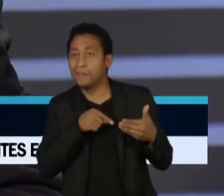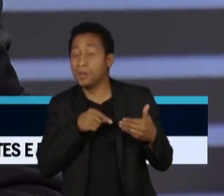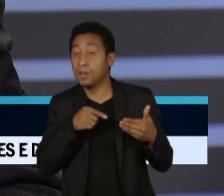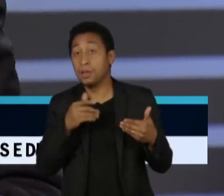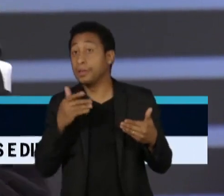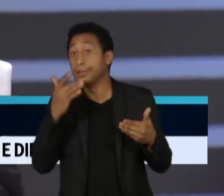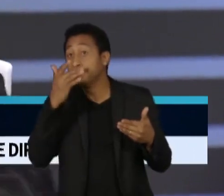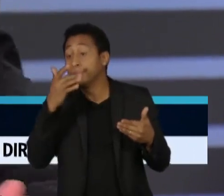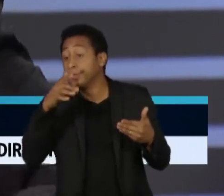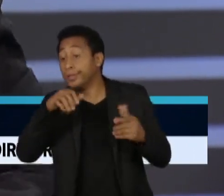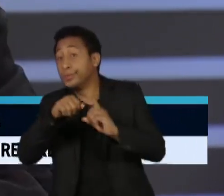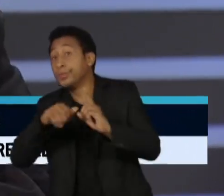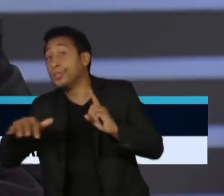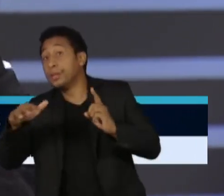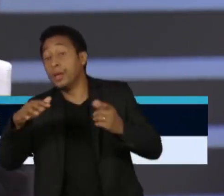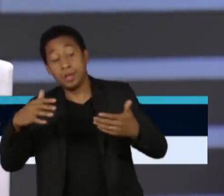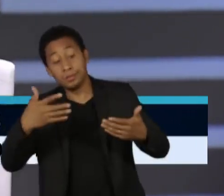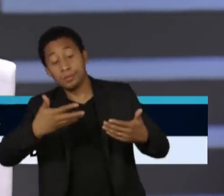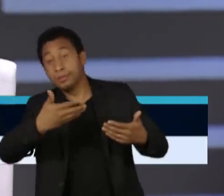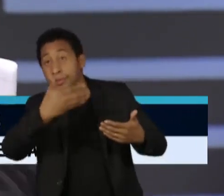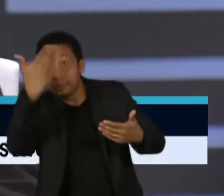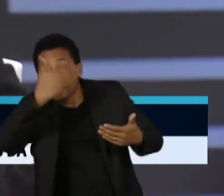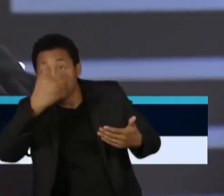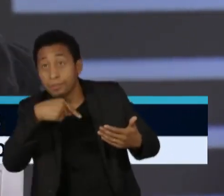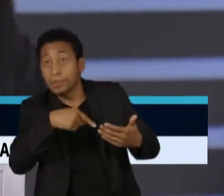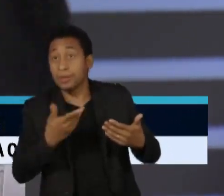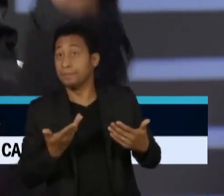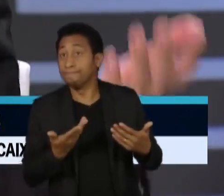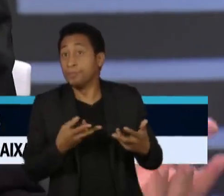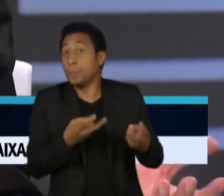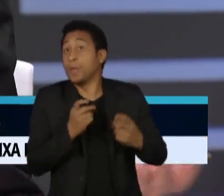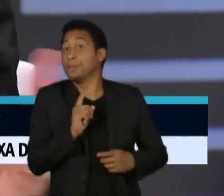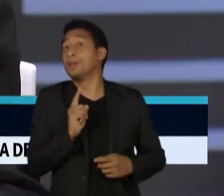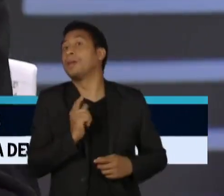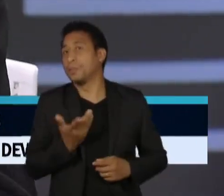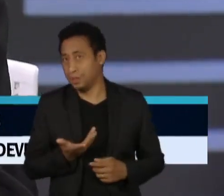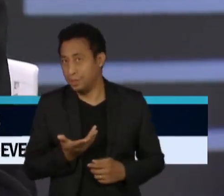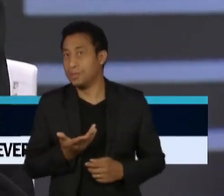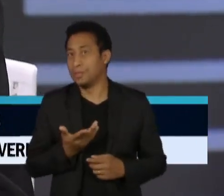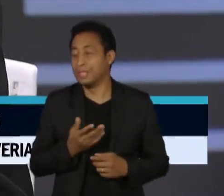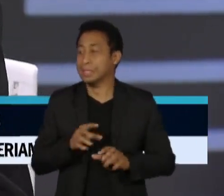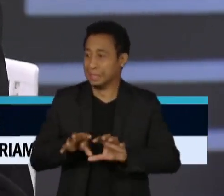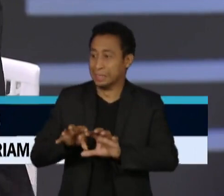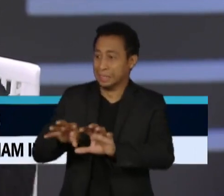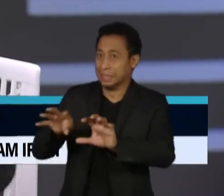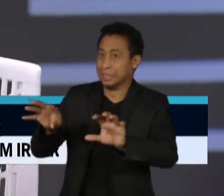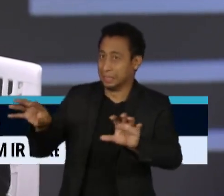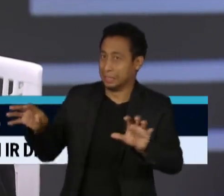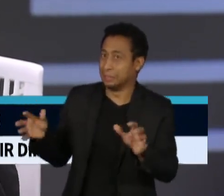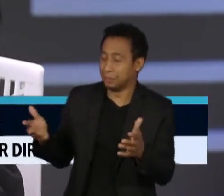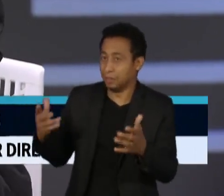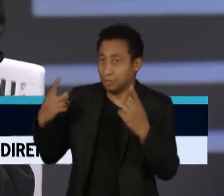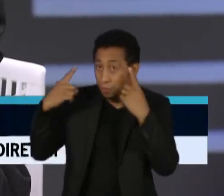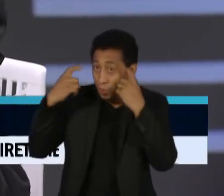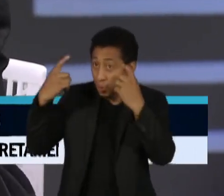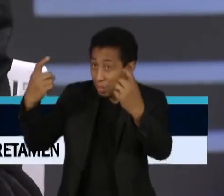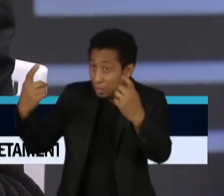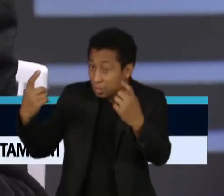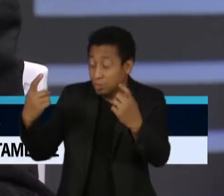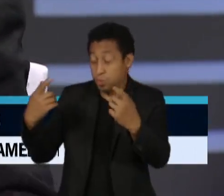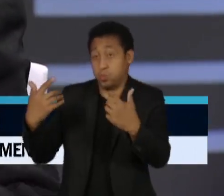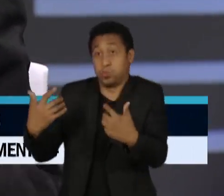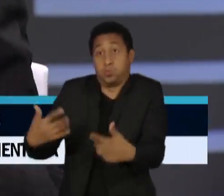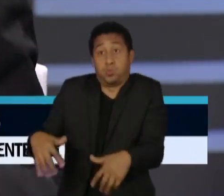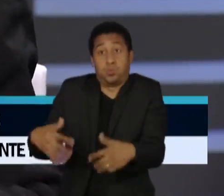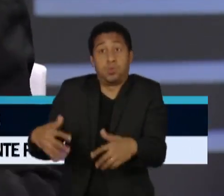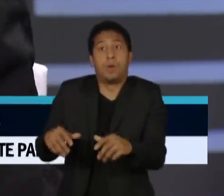certo pode ser relevante para as pessoas muito próximas mas amo todo essas bolhas elas podem